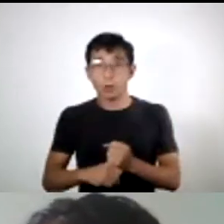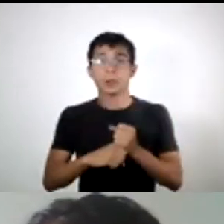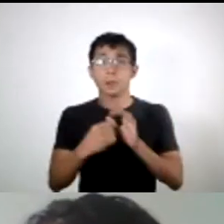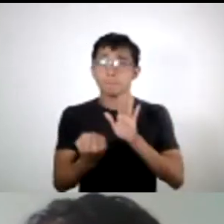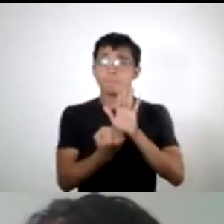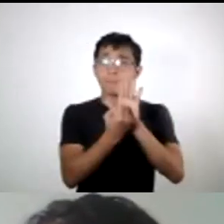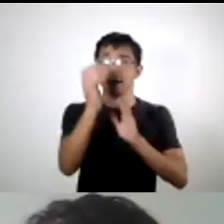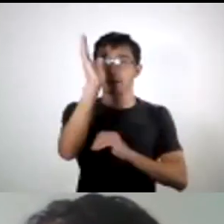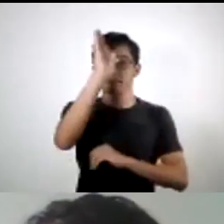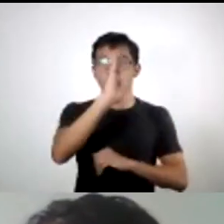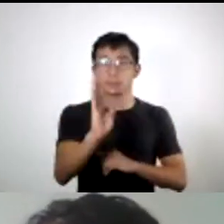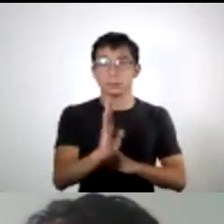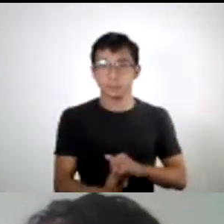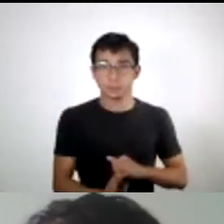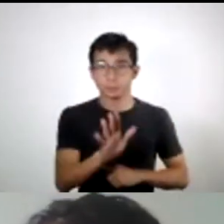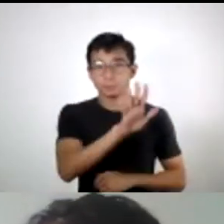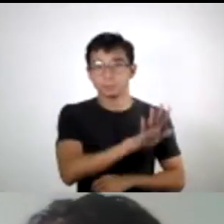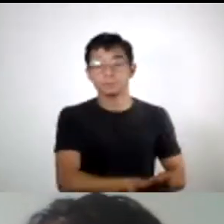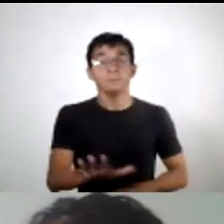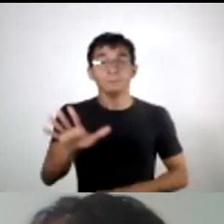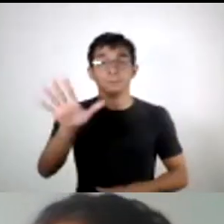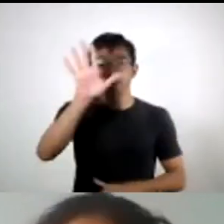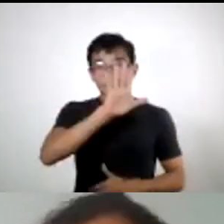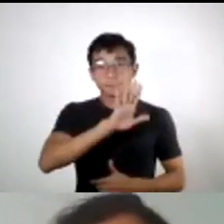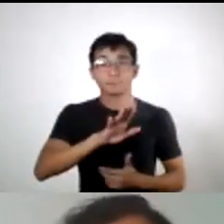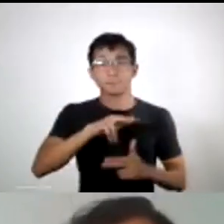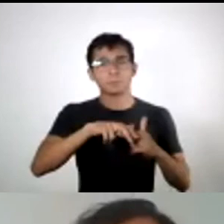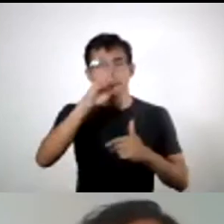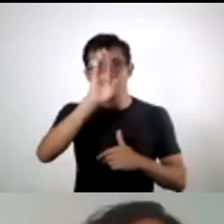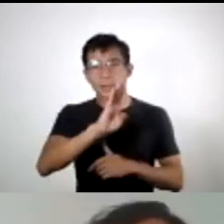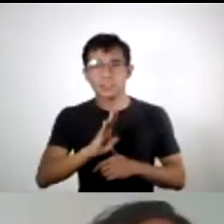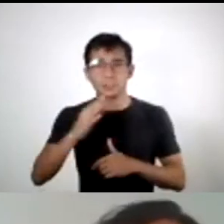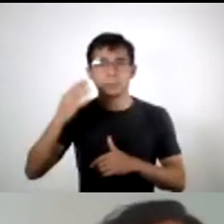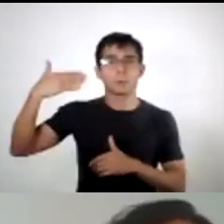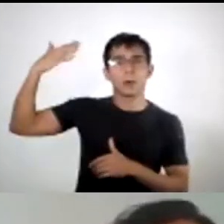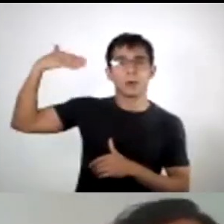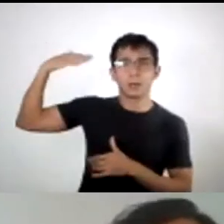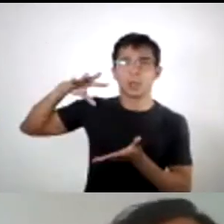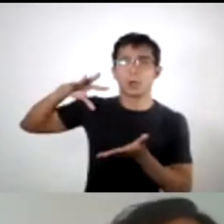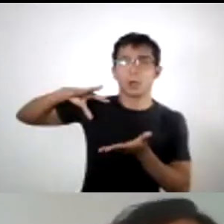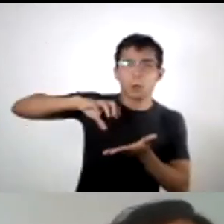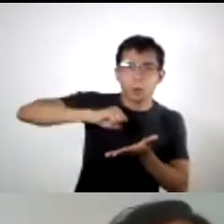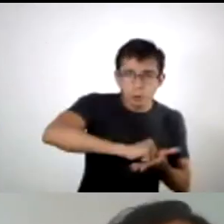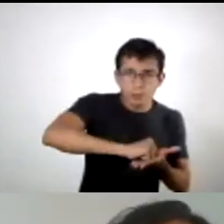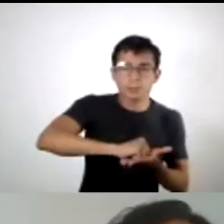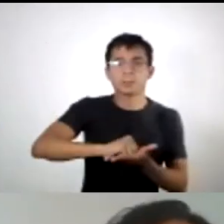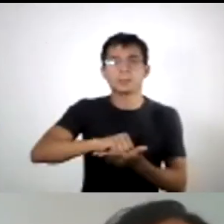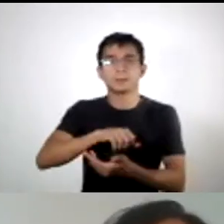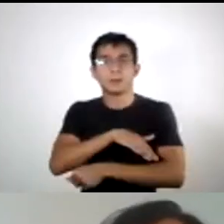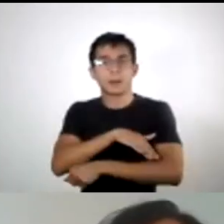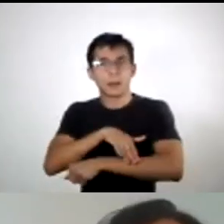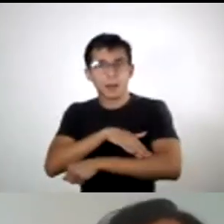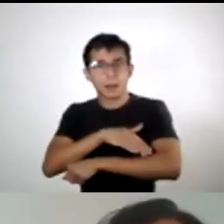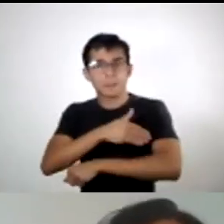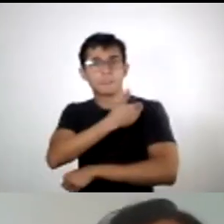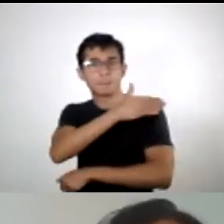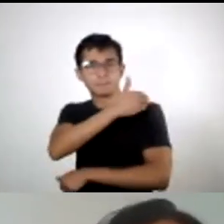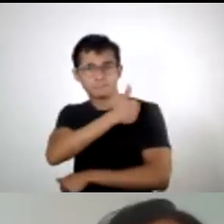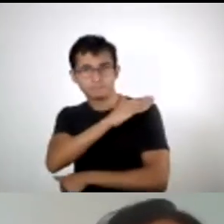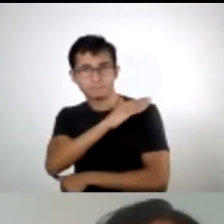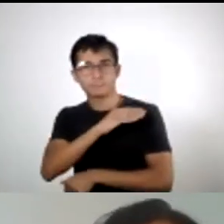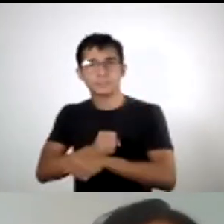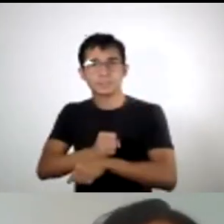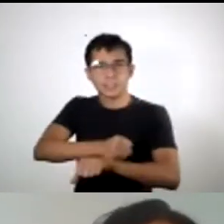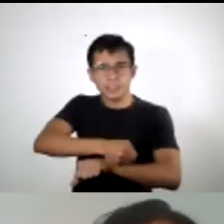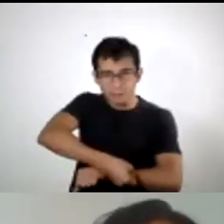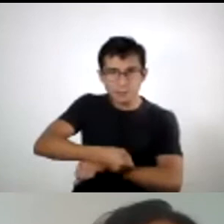né? Que vem de um processo de colonização, que vem de um processo de racismo, de escravização. Então, é o tempo